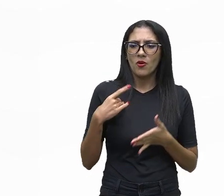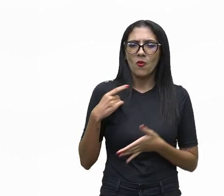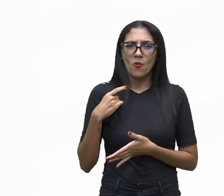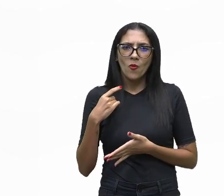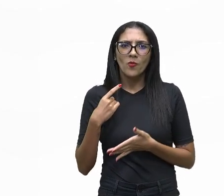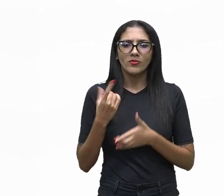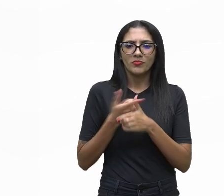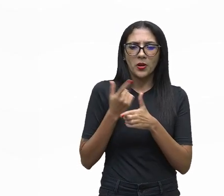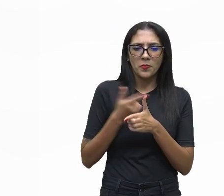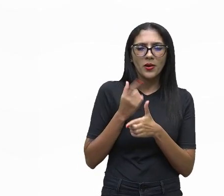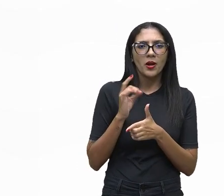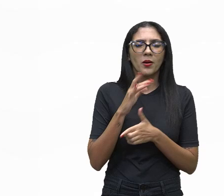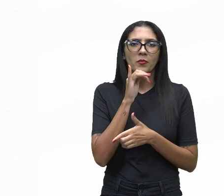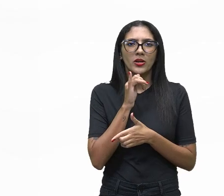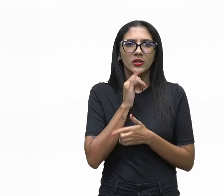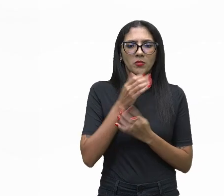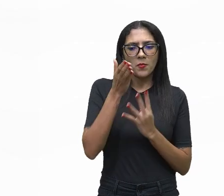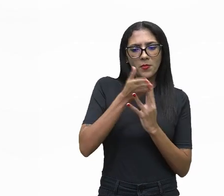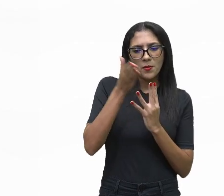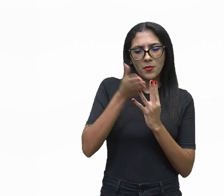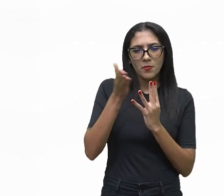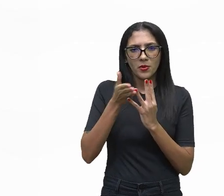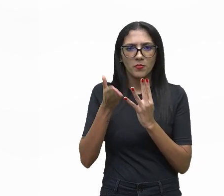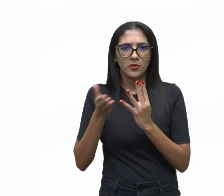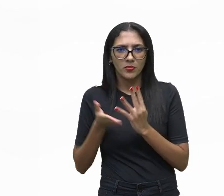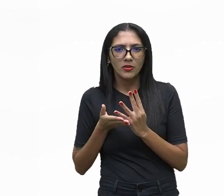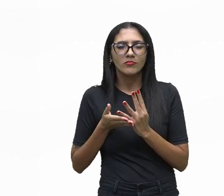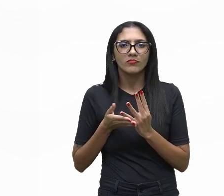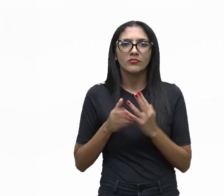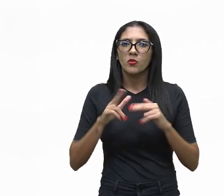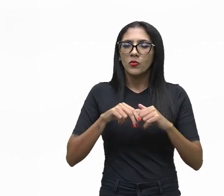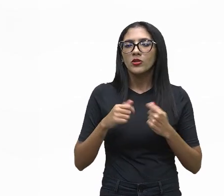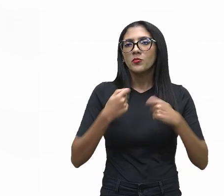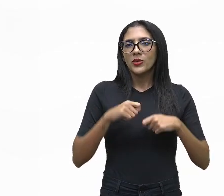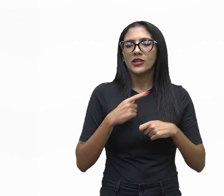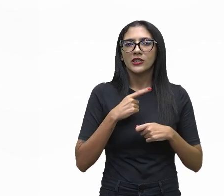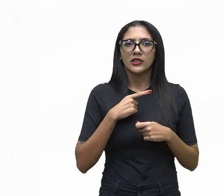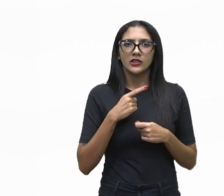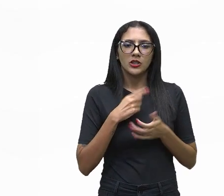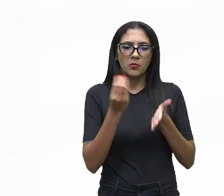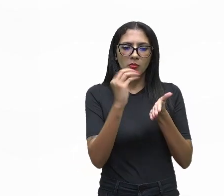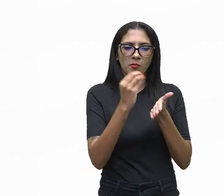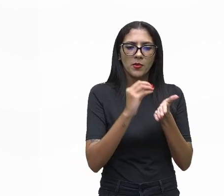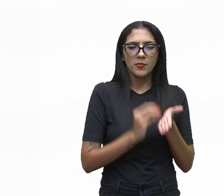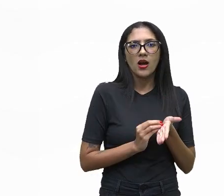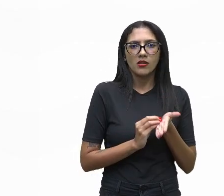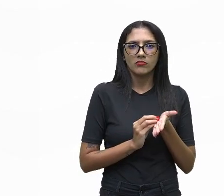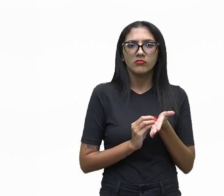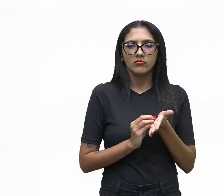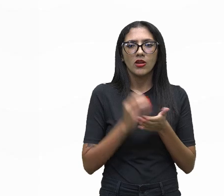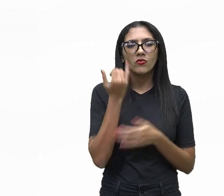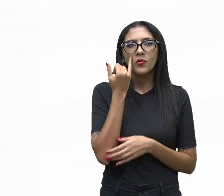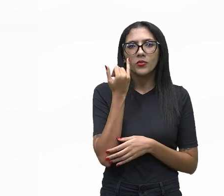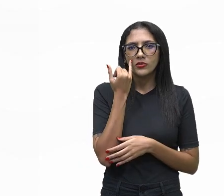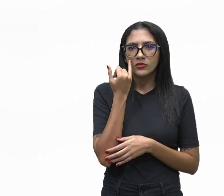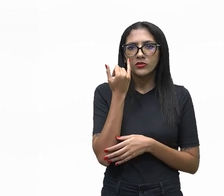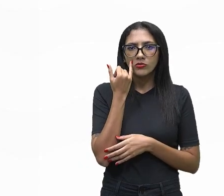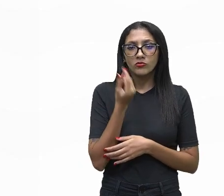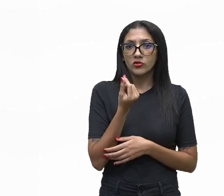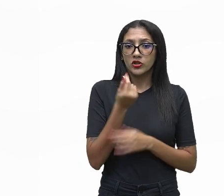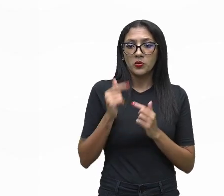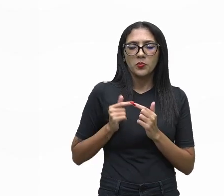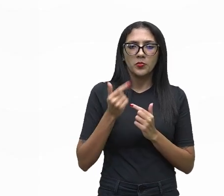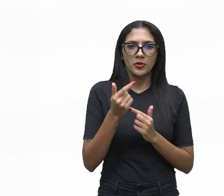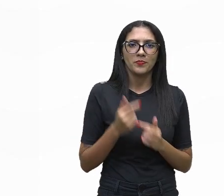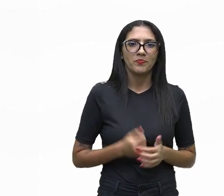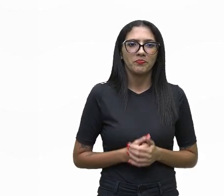de forma parcelada. Então é importante fazer a anotação das próximas parcelas. A gente tem a ilusão de achar que